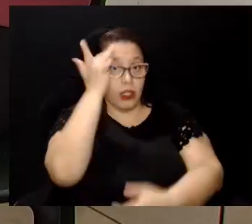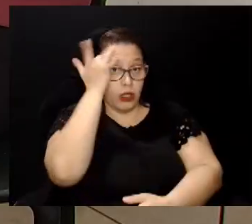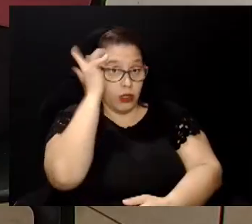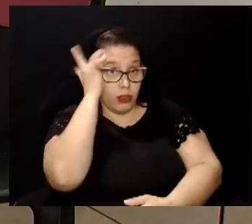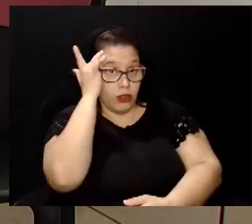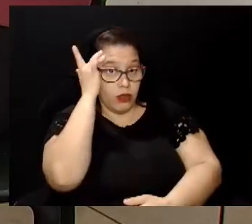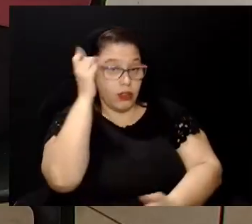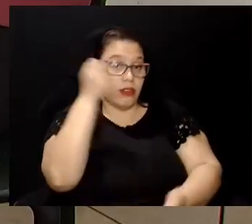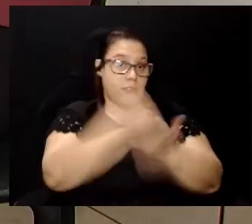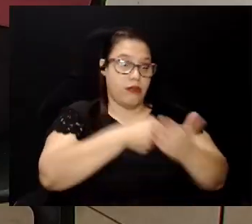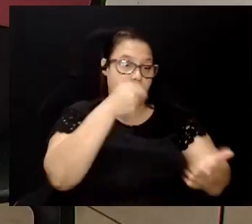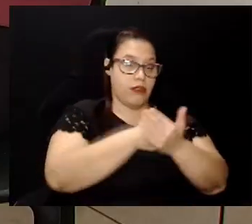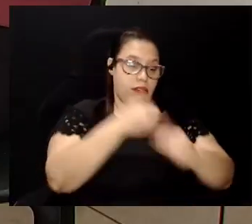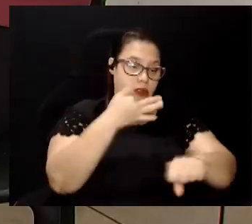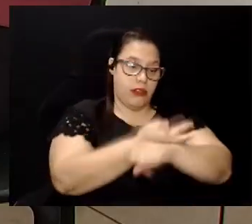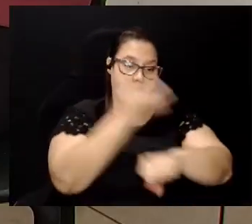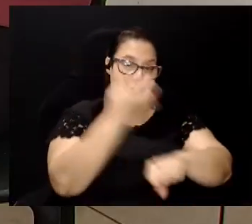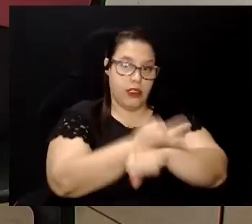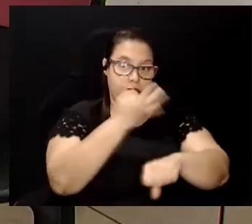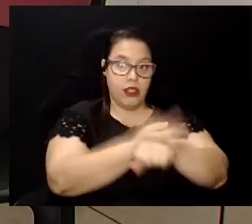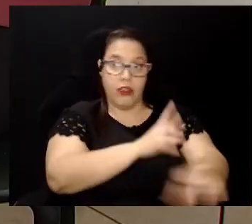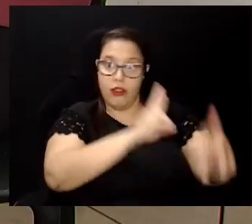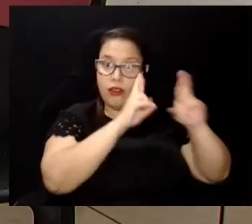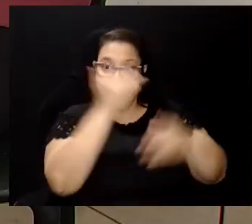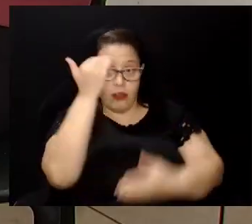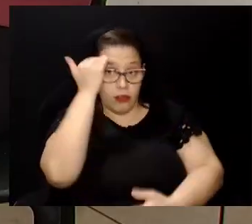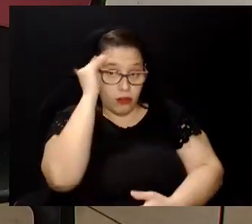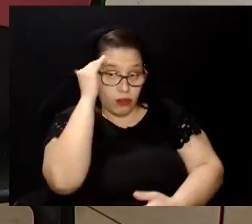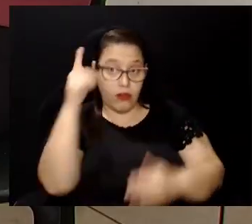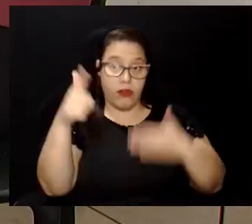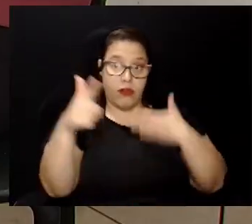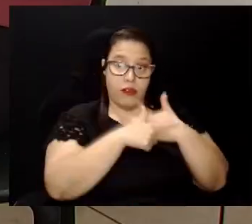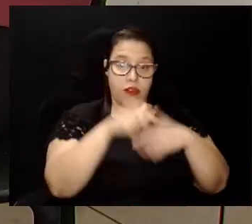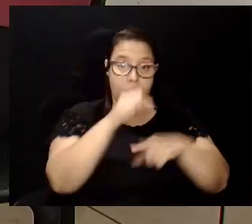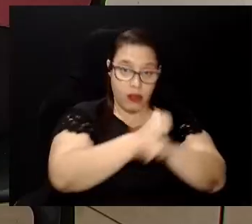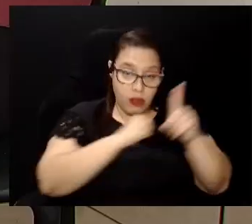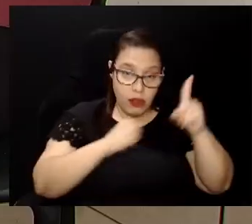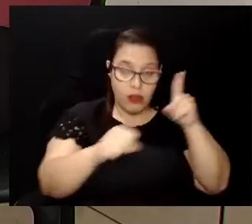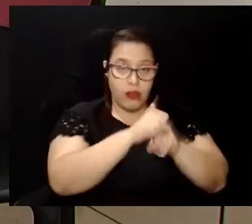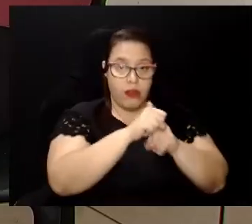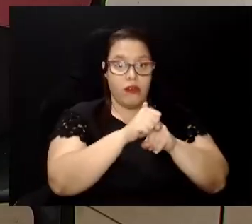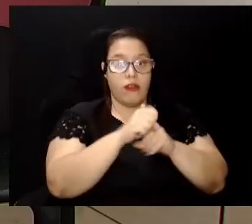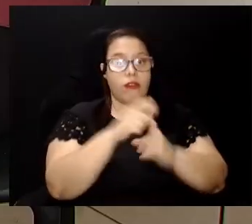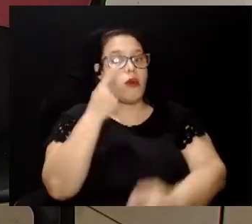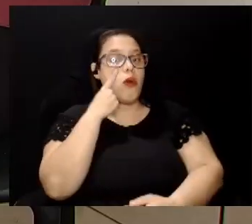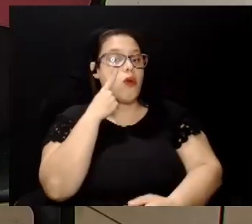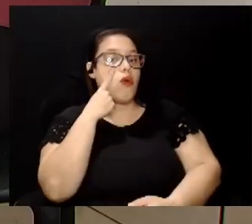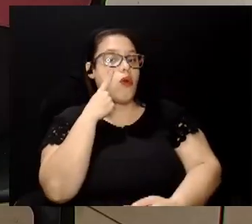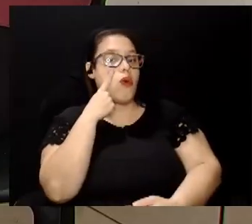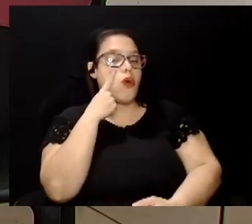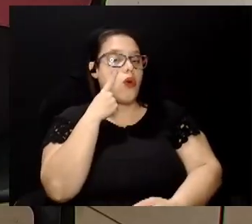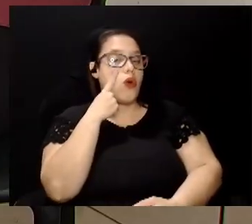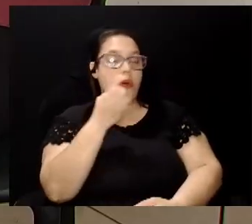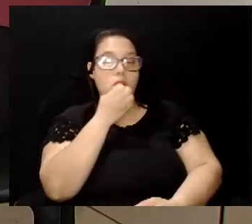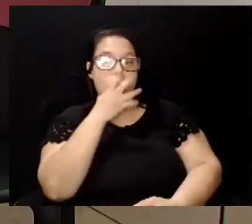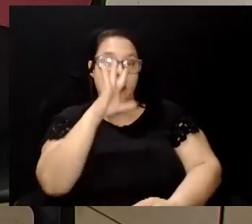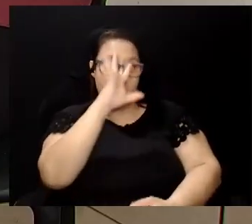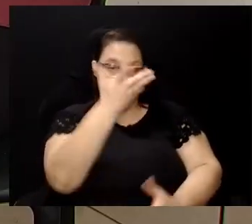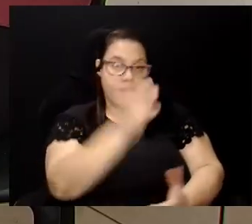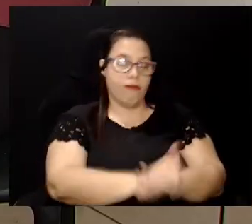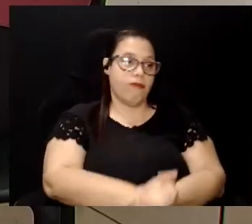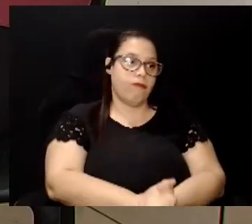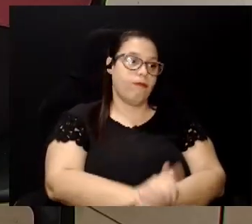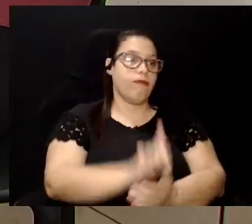ver esperança, de entender o seu papel na sociedade, né, de ver que muitas coisas boas acontecem. E além das